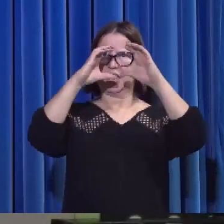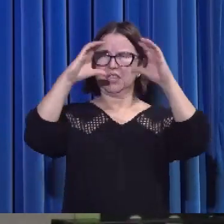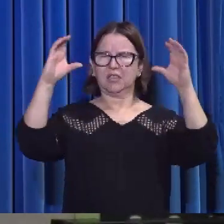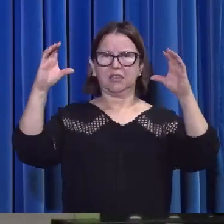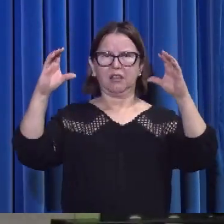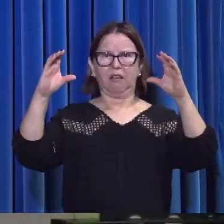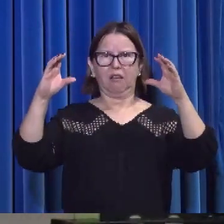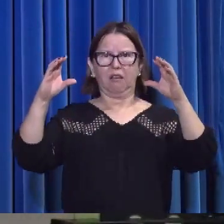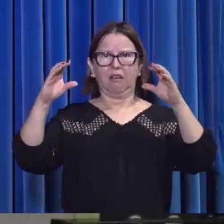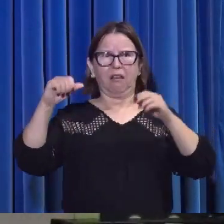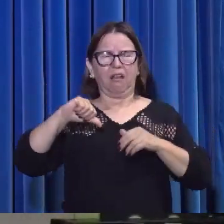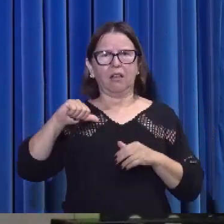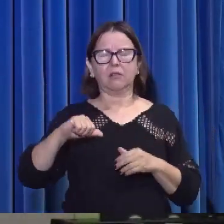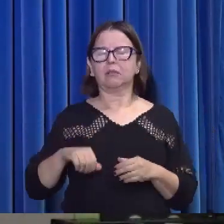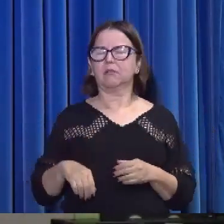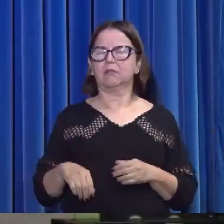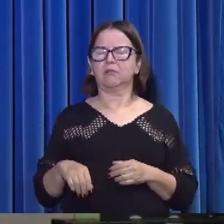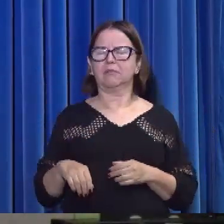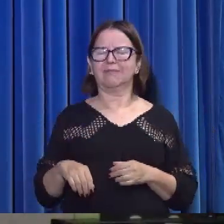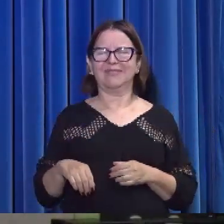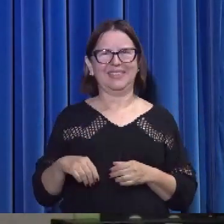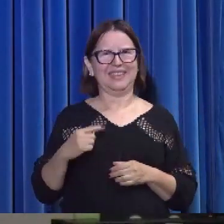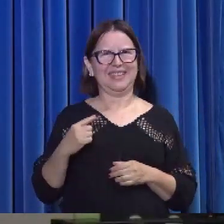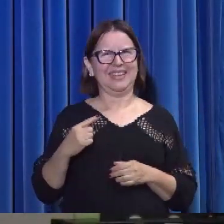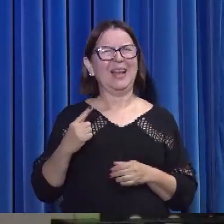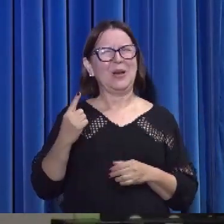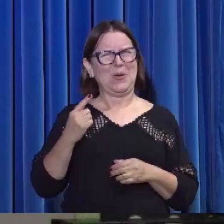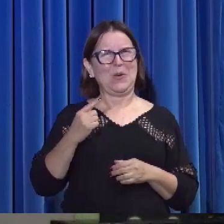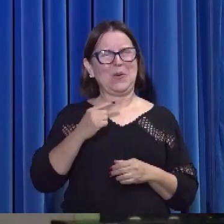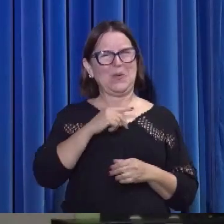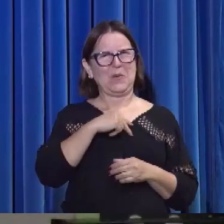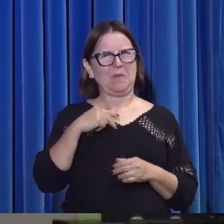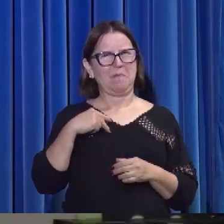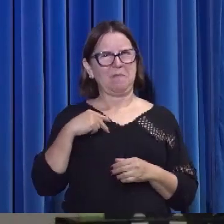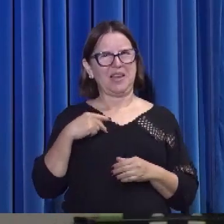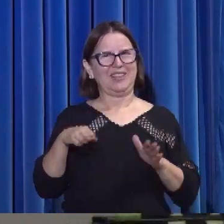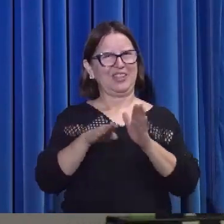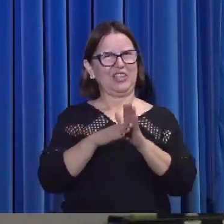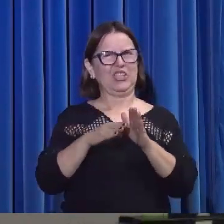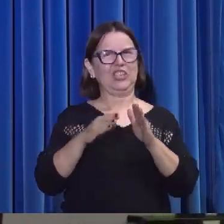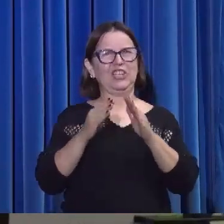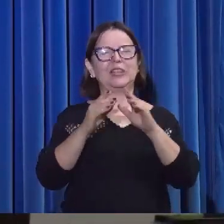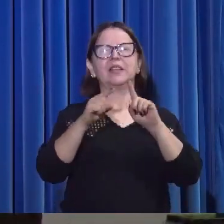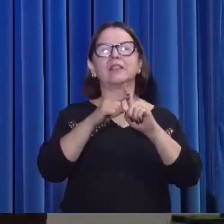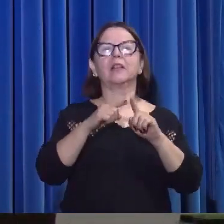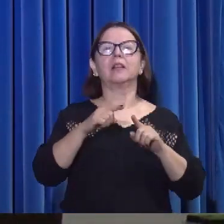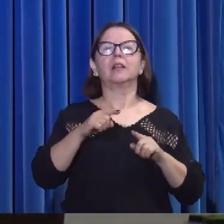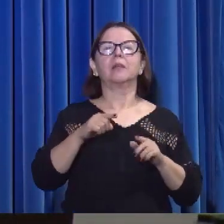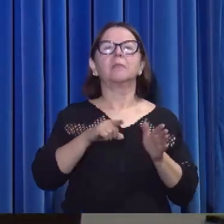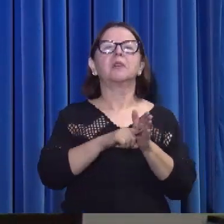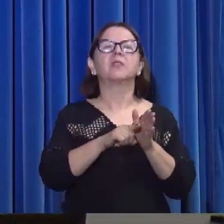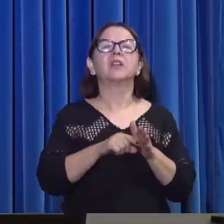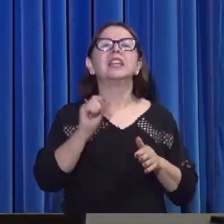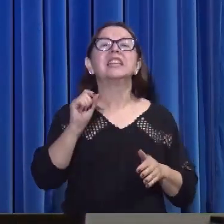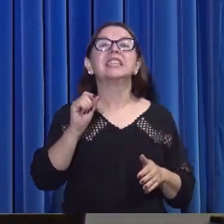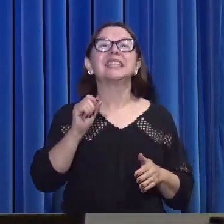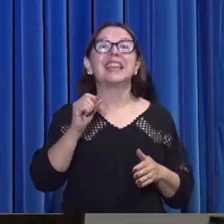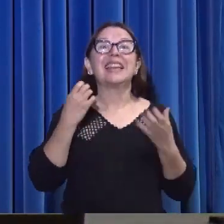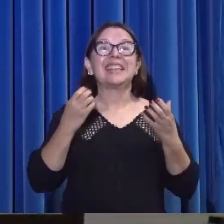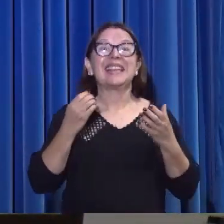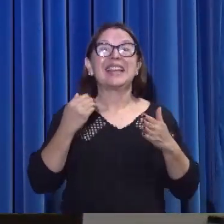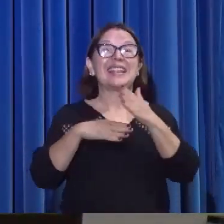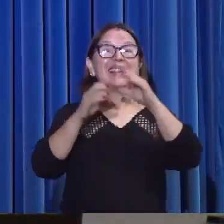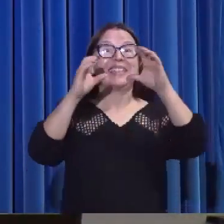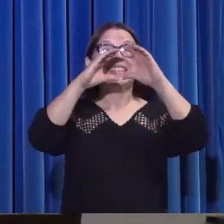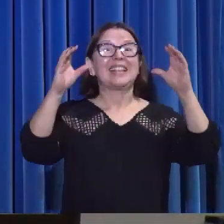que chegou na igreja e falou, quem quer ir para o céu? A congregação toda levantou a mão. Quem quer ir para o céu agora? Aí